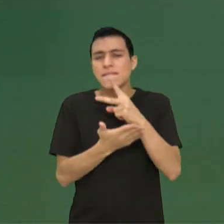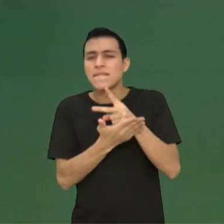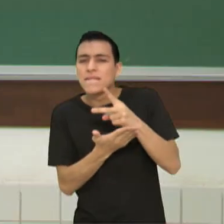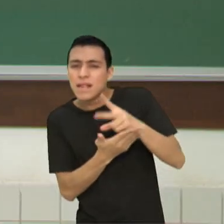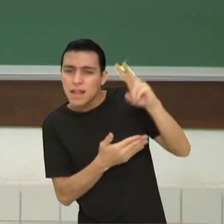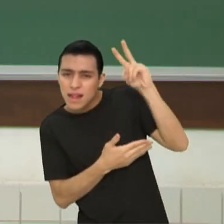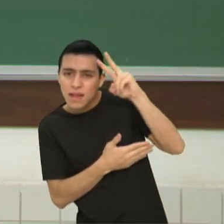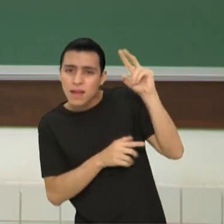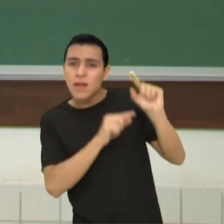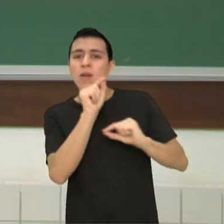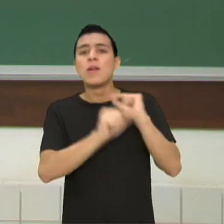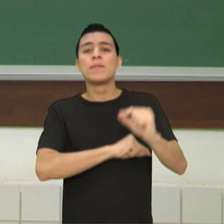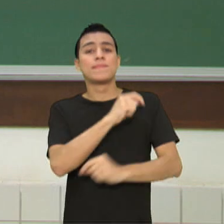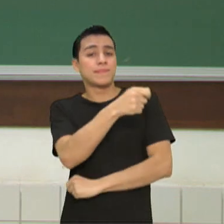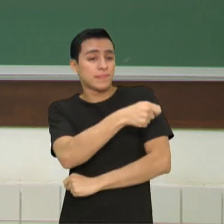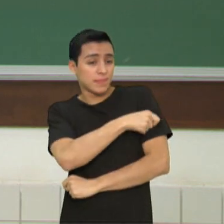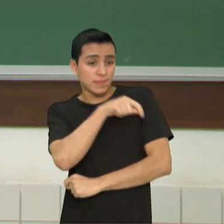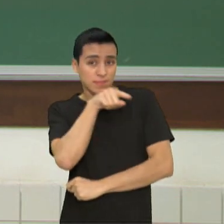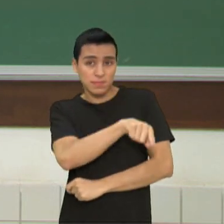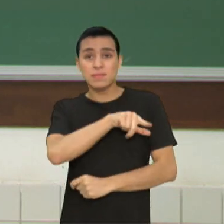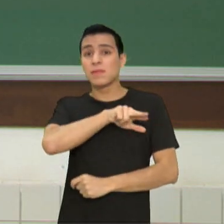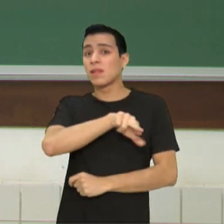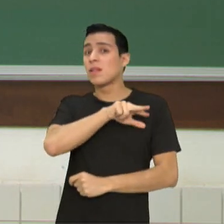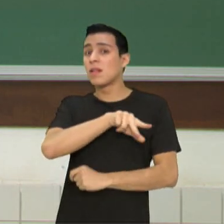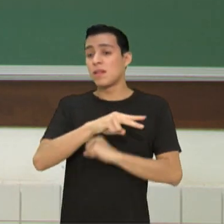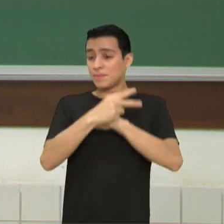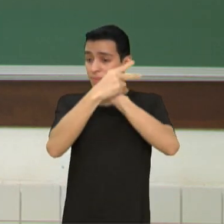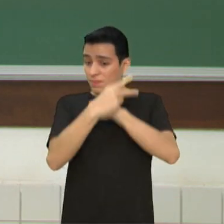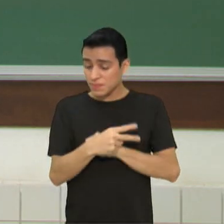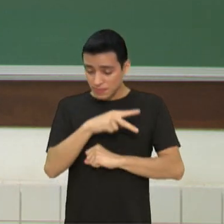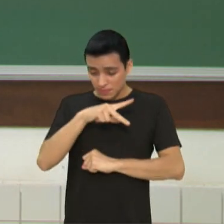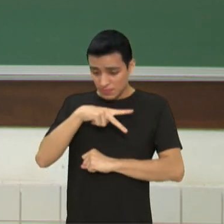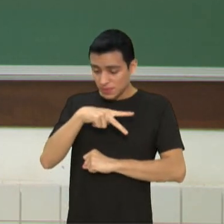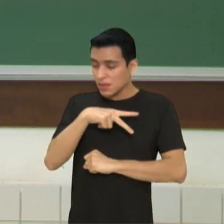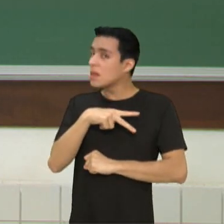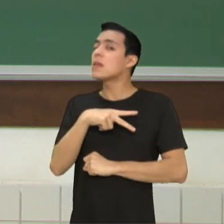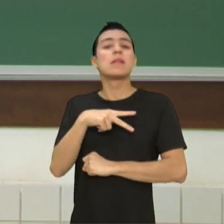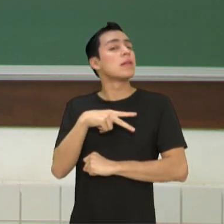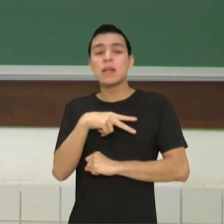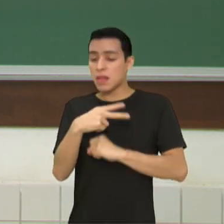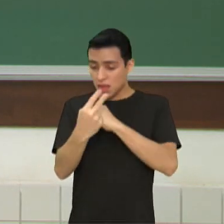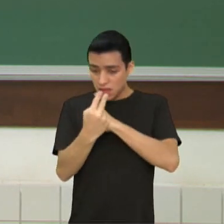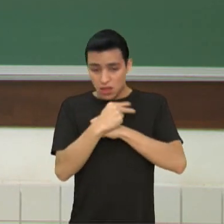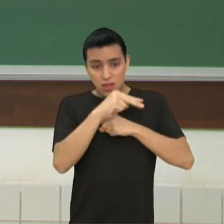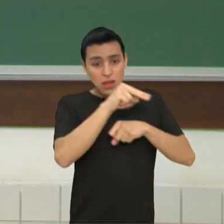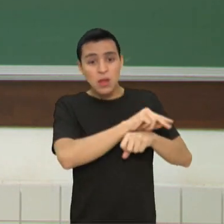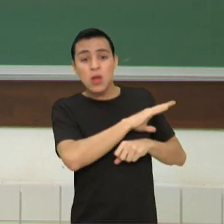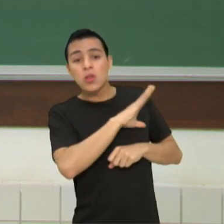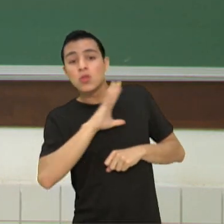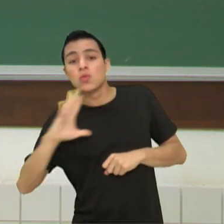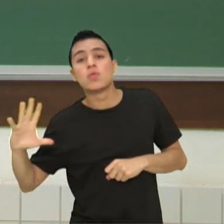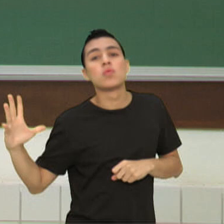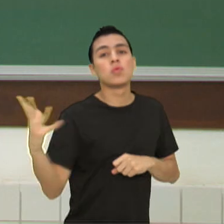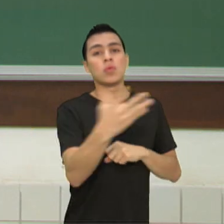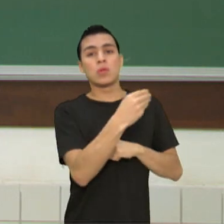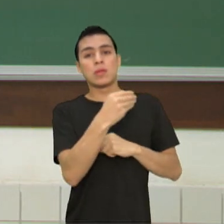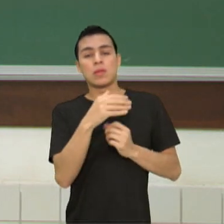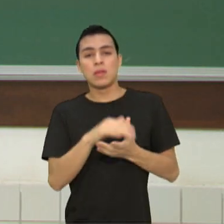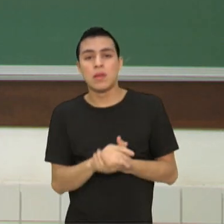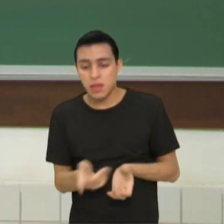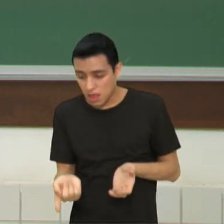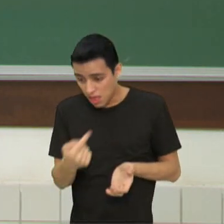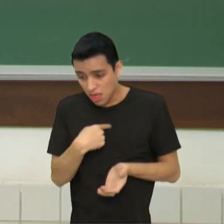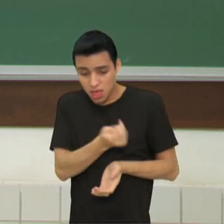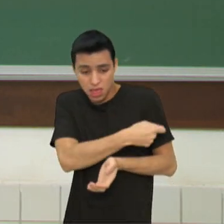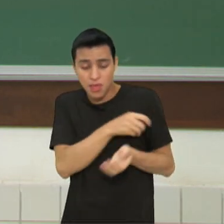lembrar. A vacinação não é algo de proteção individual, é de proteger a todos. Eu